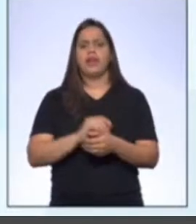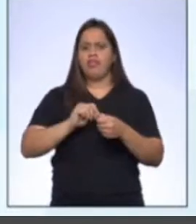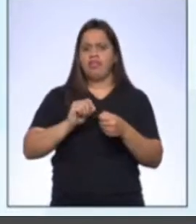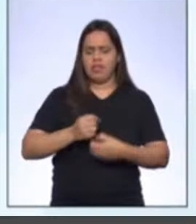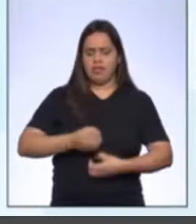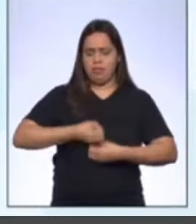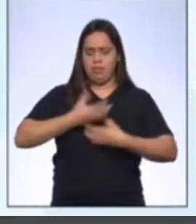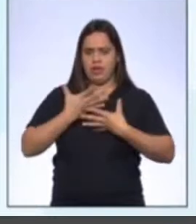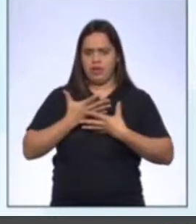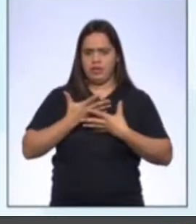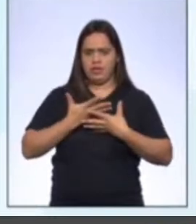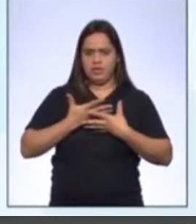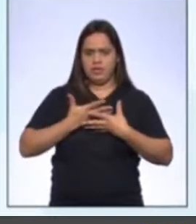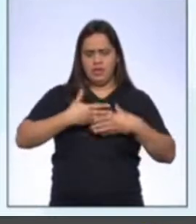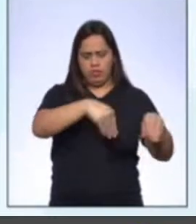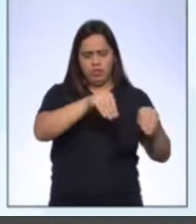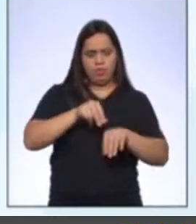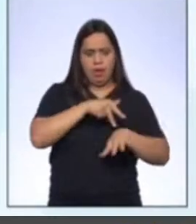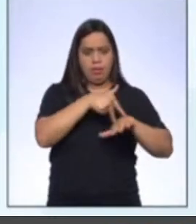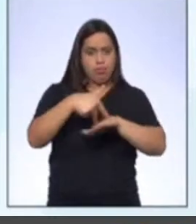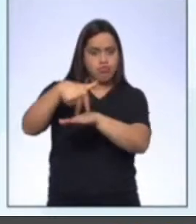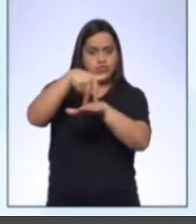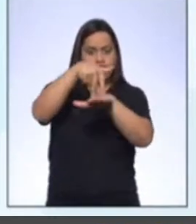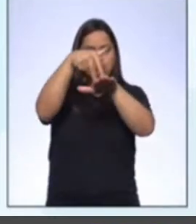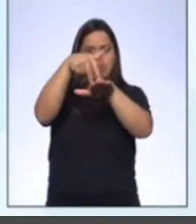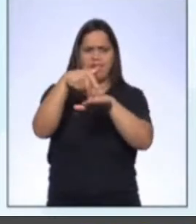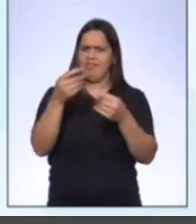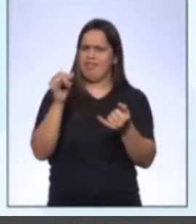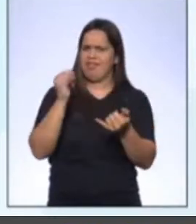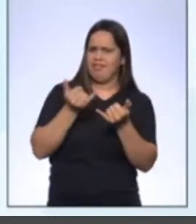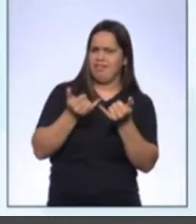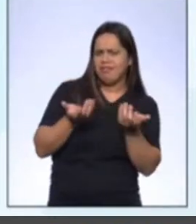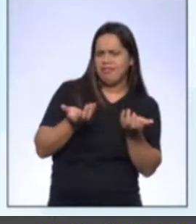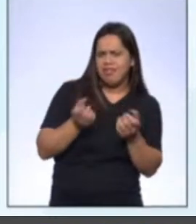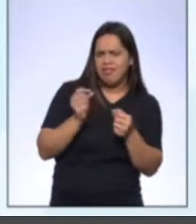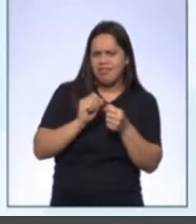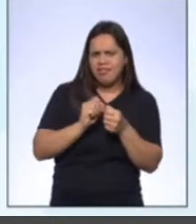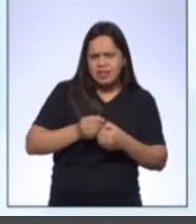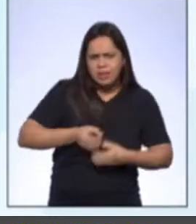voador. Ora, ele fazia poesia no tapete voador?